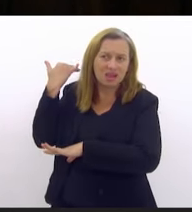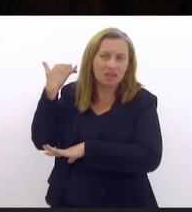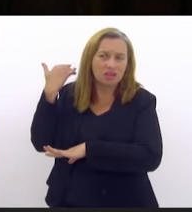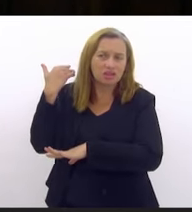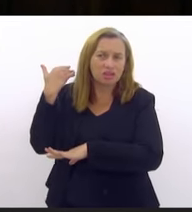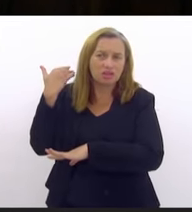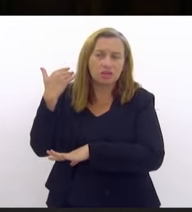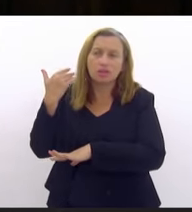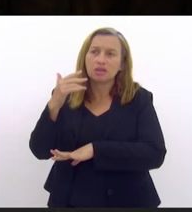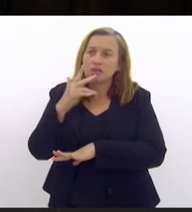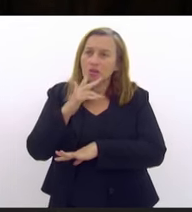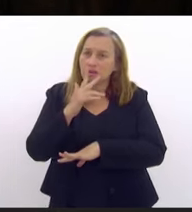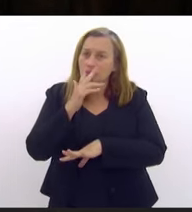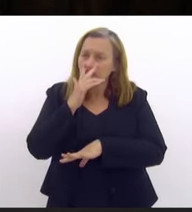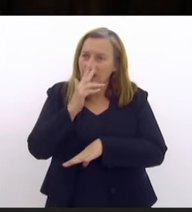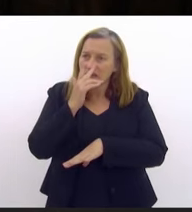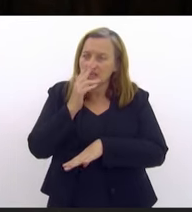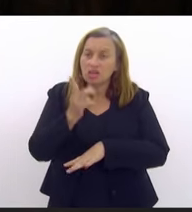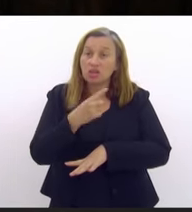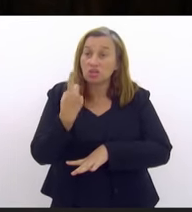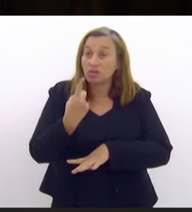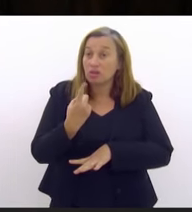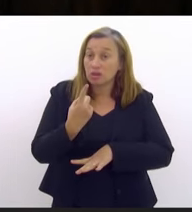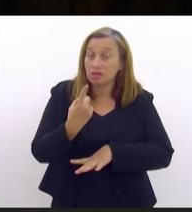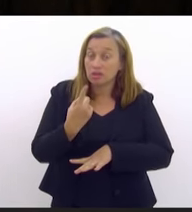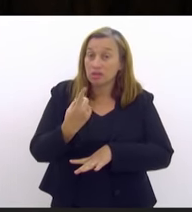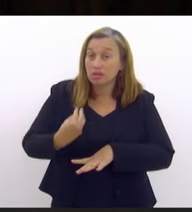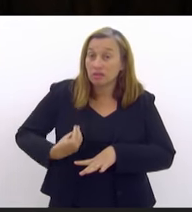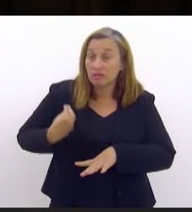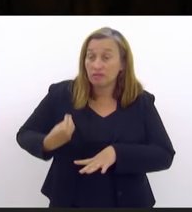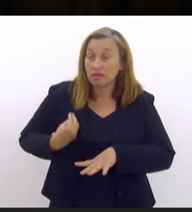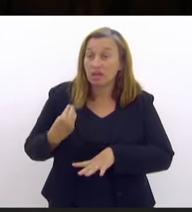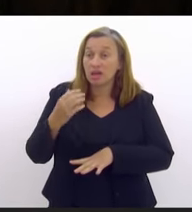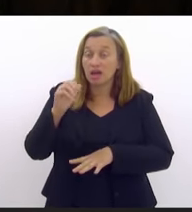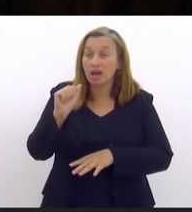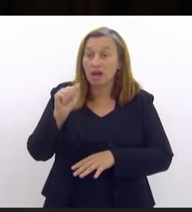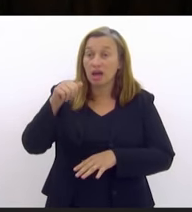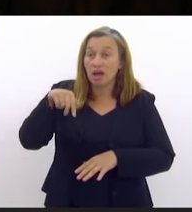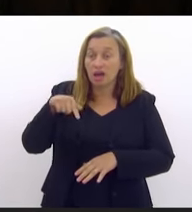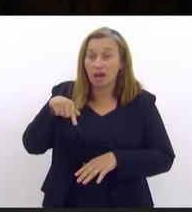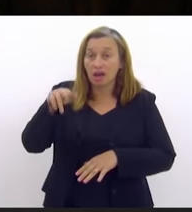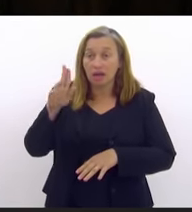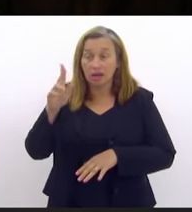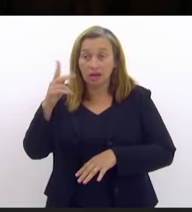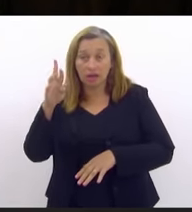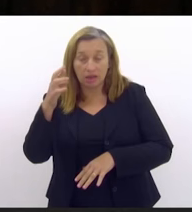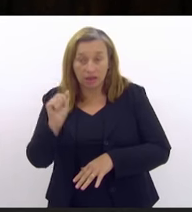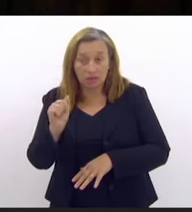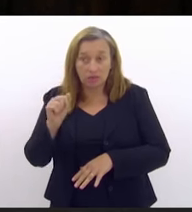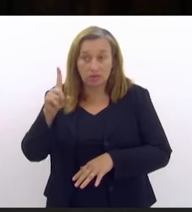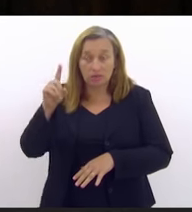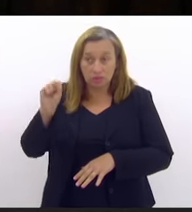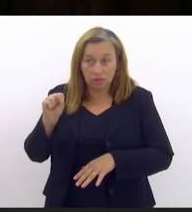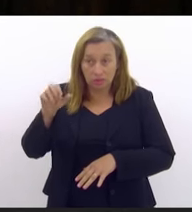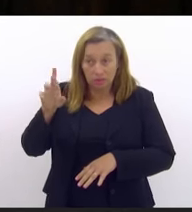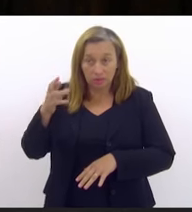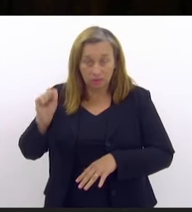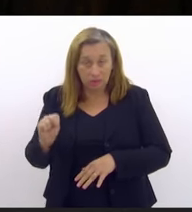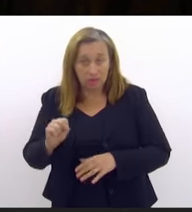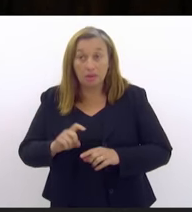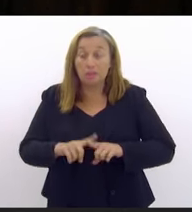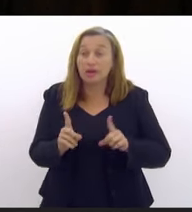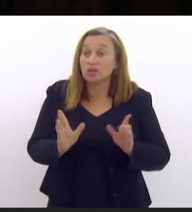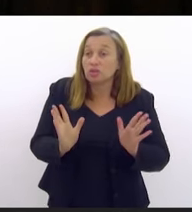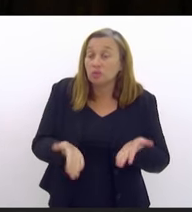estava no litoral de Angra dos Reis. Mangaratiba não é citado, não era citado. E hoje Mangaratiba, por indicação do